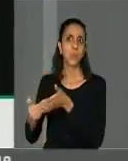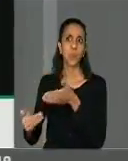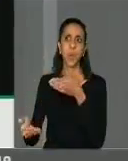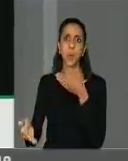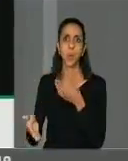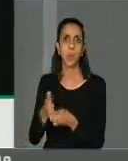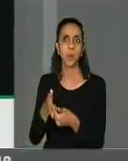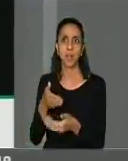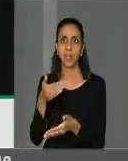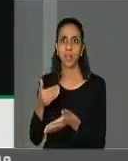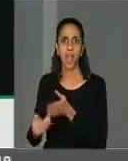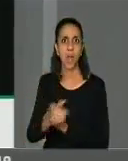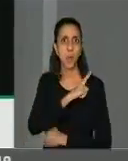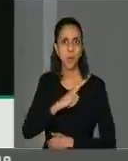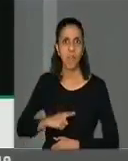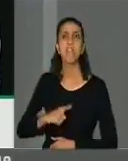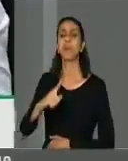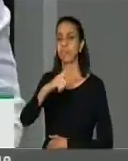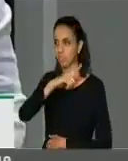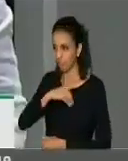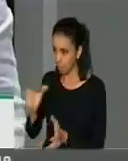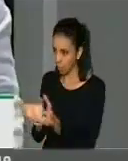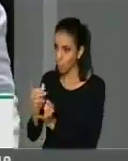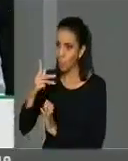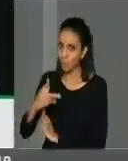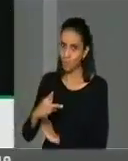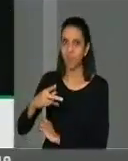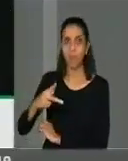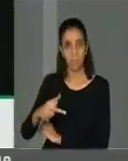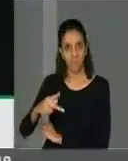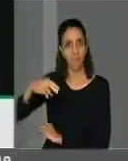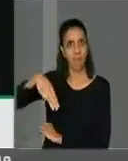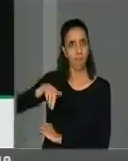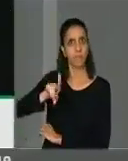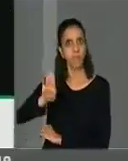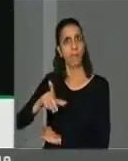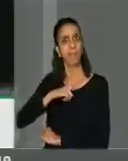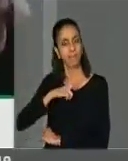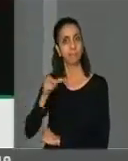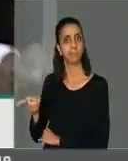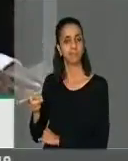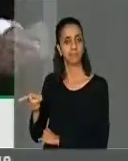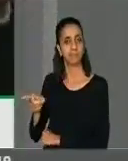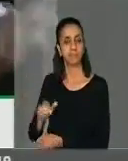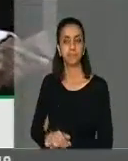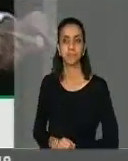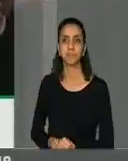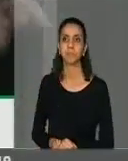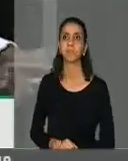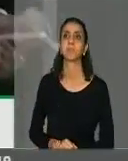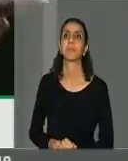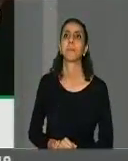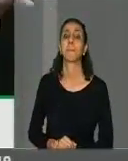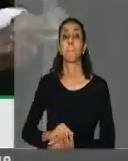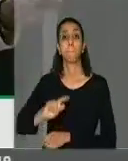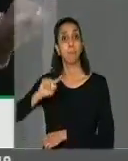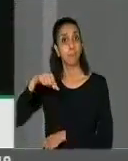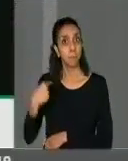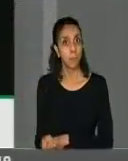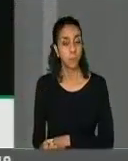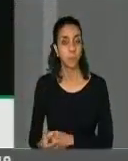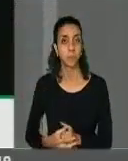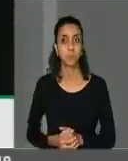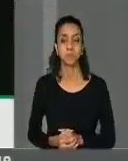qualquer que fosse o governo, ele se fez presente. Em seguida, vimos aqui